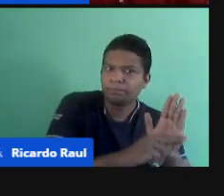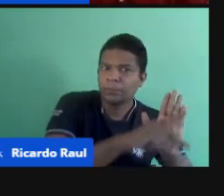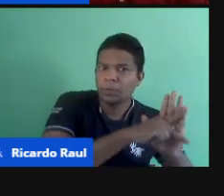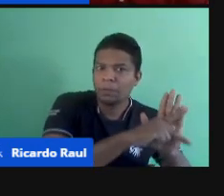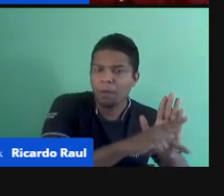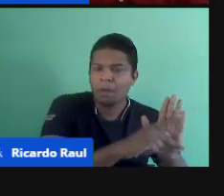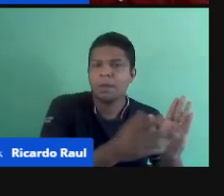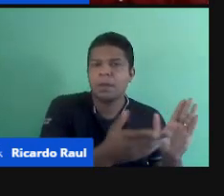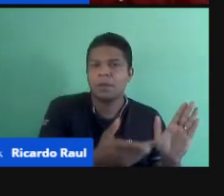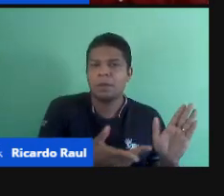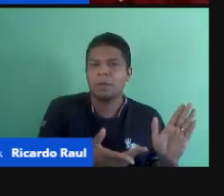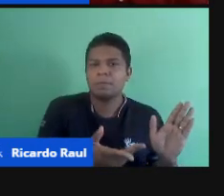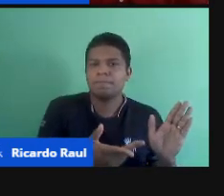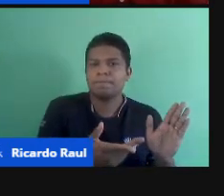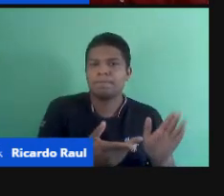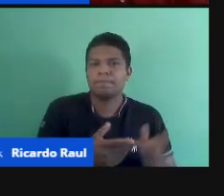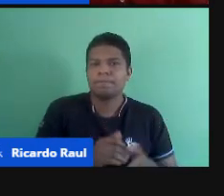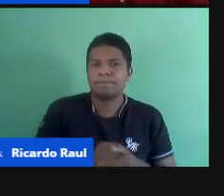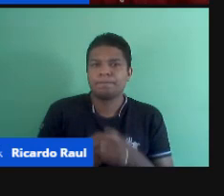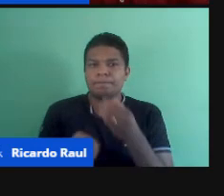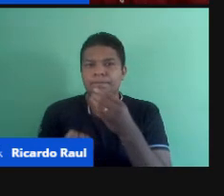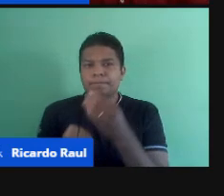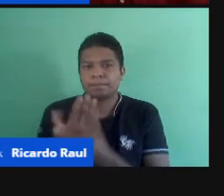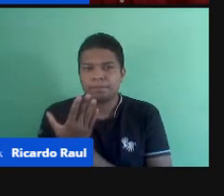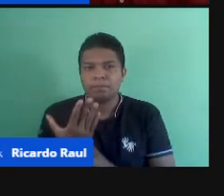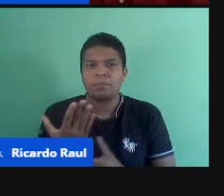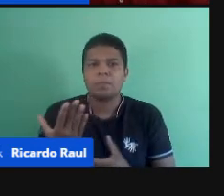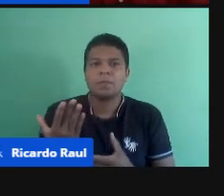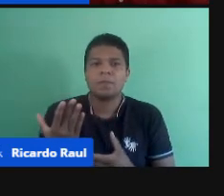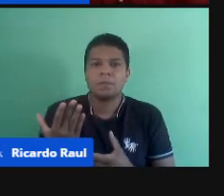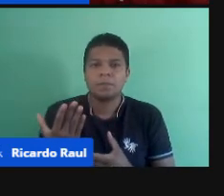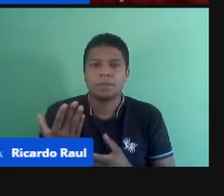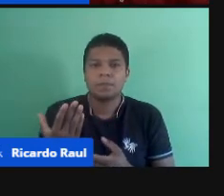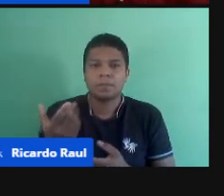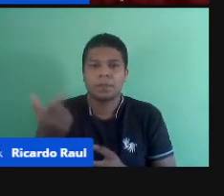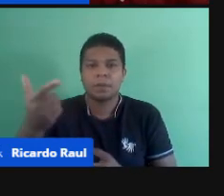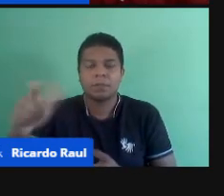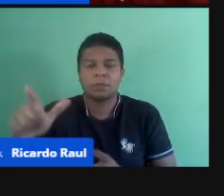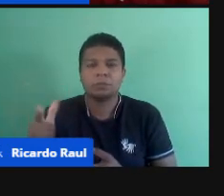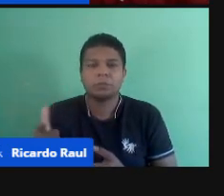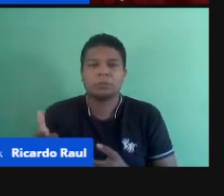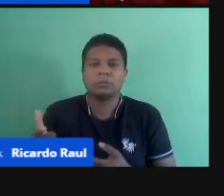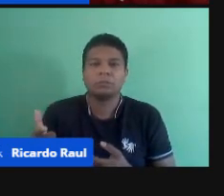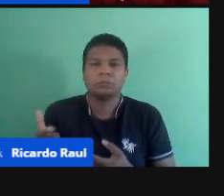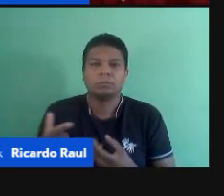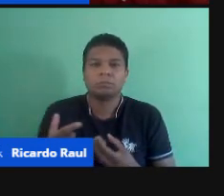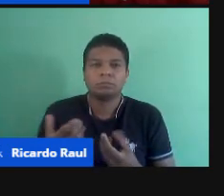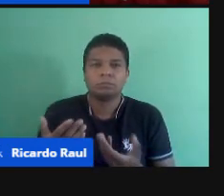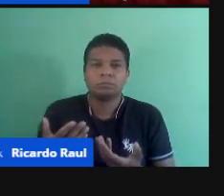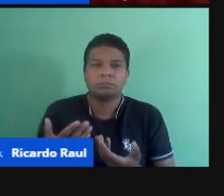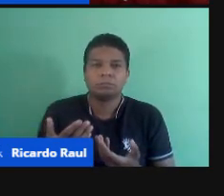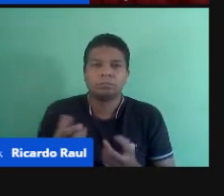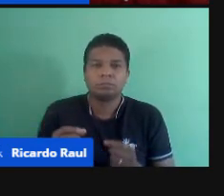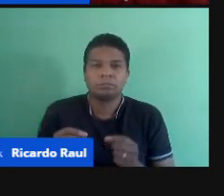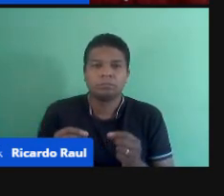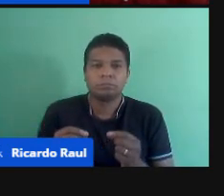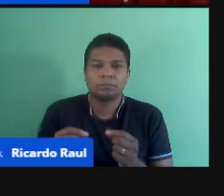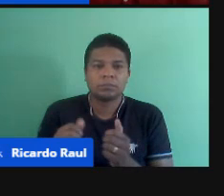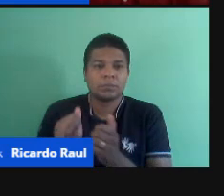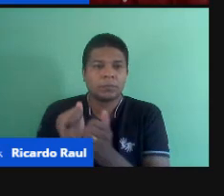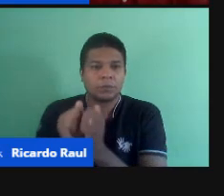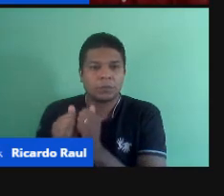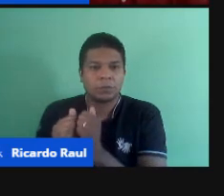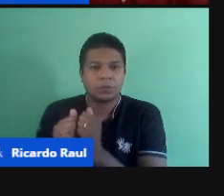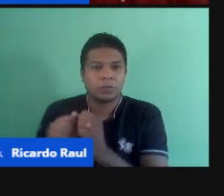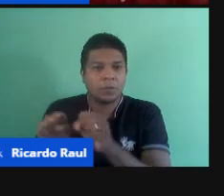E aí criou-se uma outra forma, né? Que é o desporto de formação.